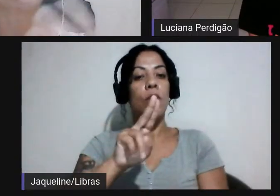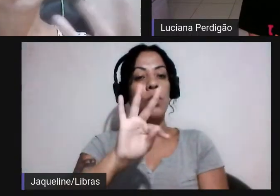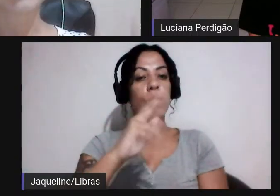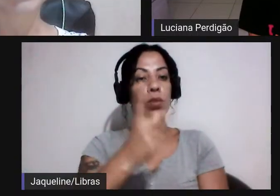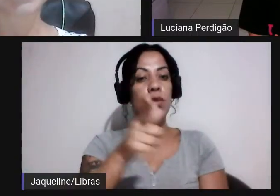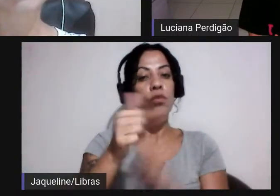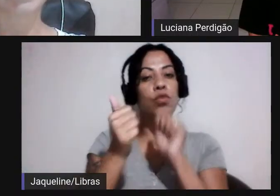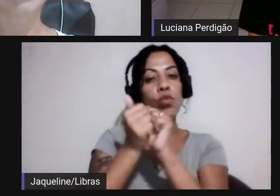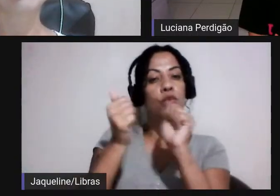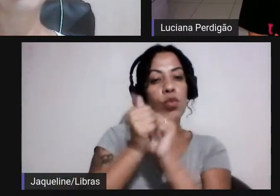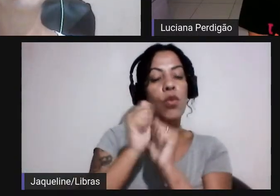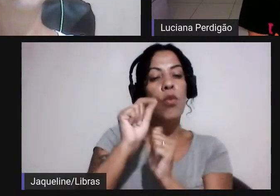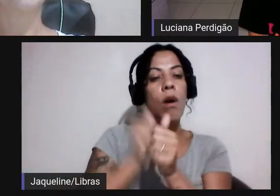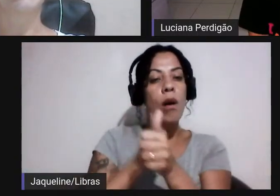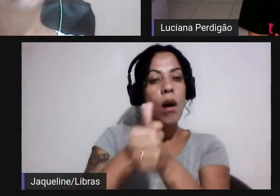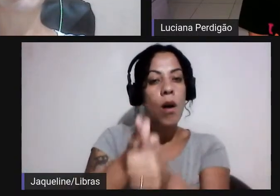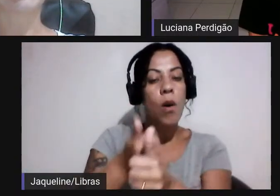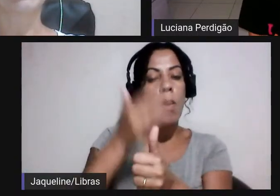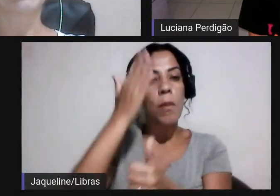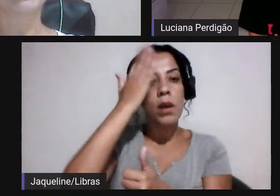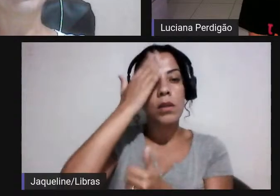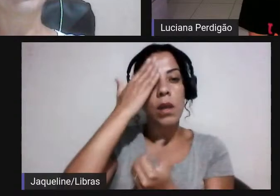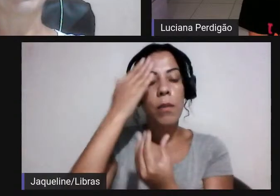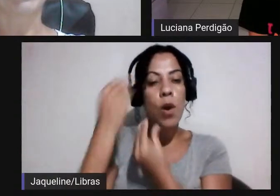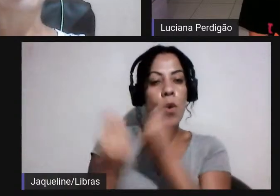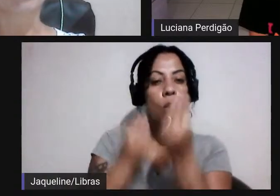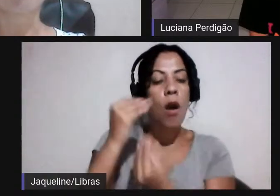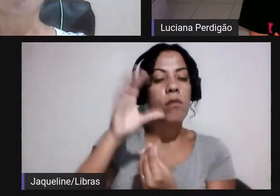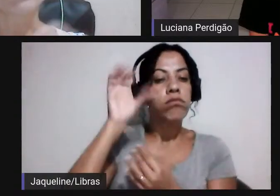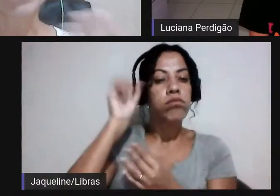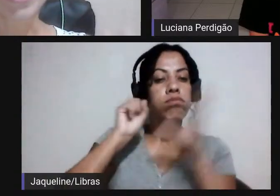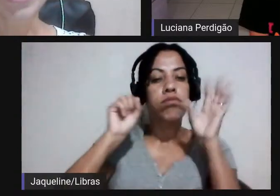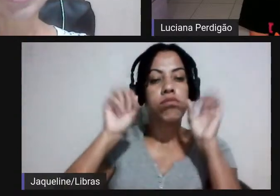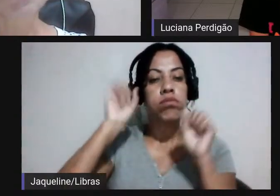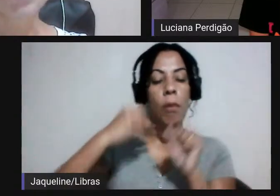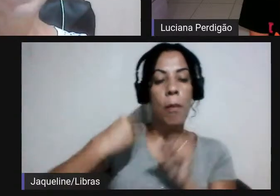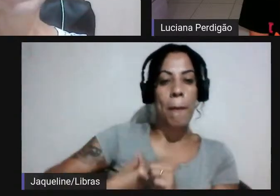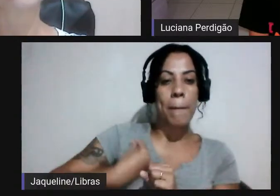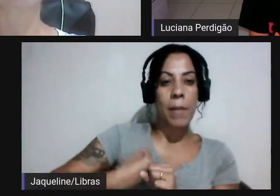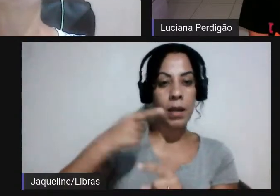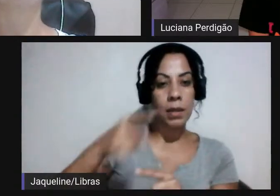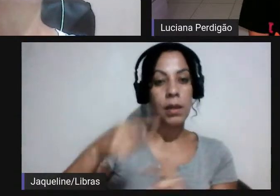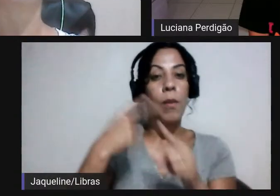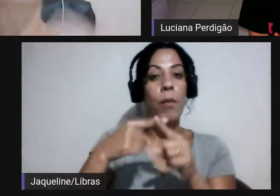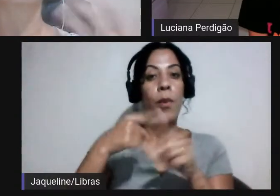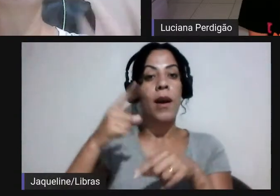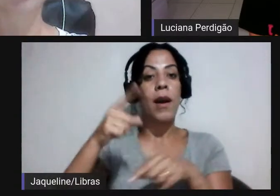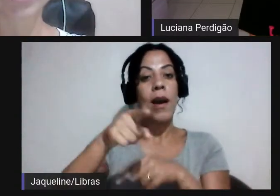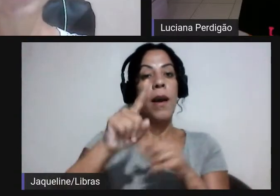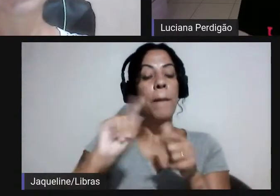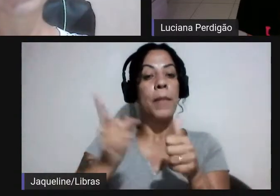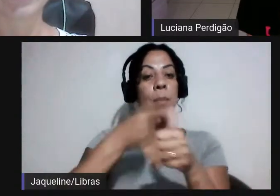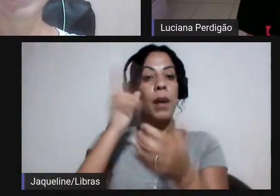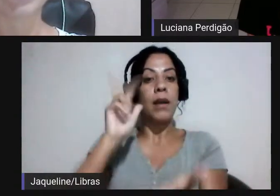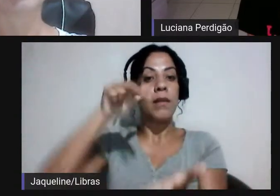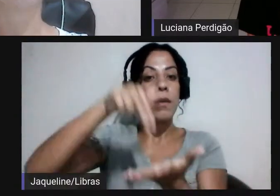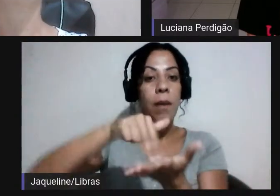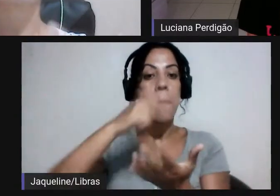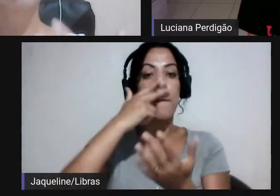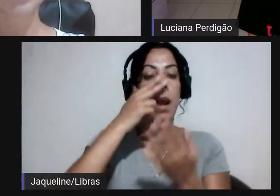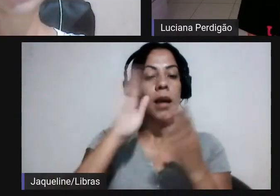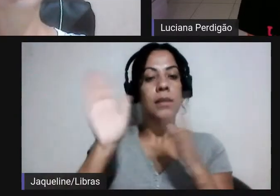né, amadurecendo a ideia, né, aquela porta na cara que você recebeu, que não fez você